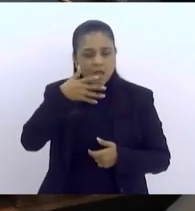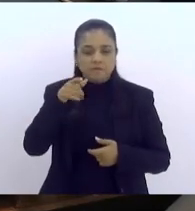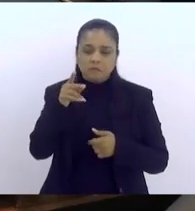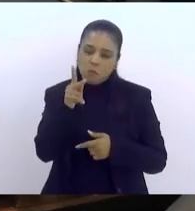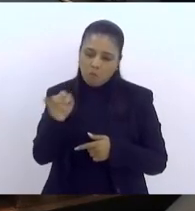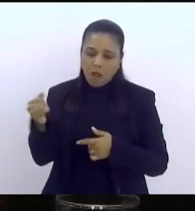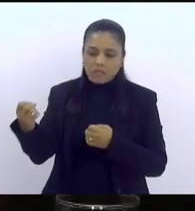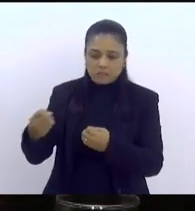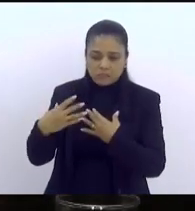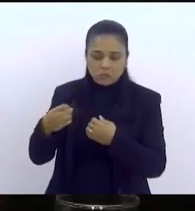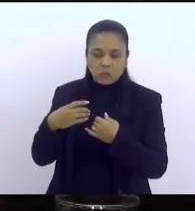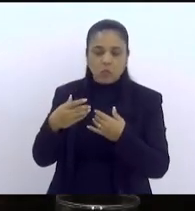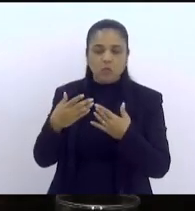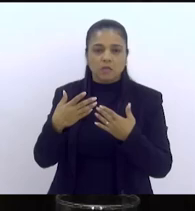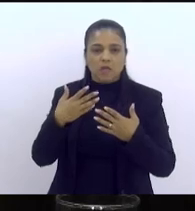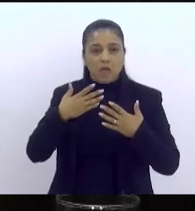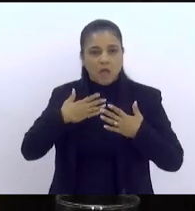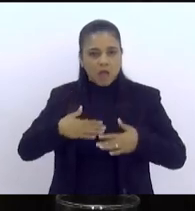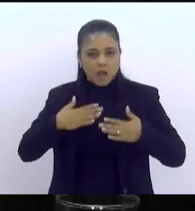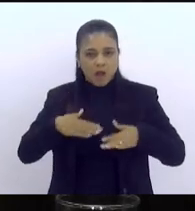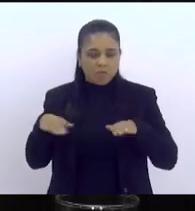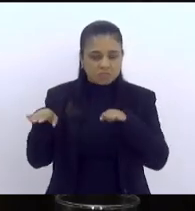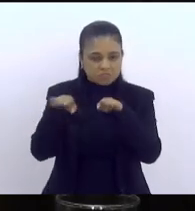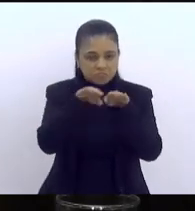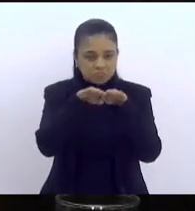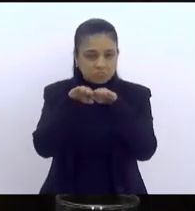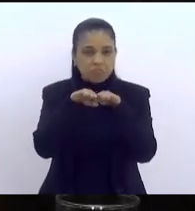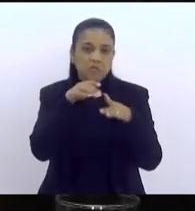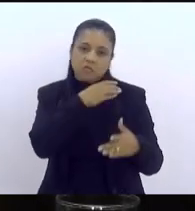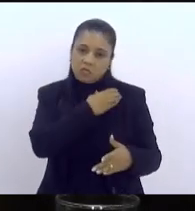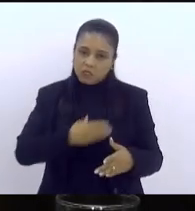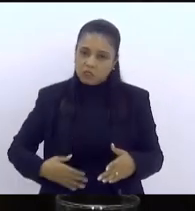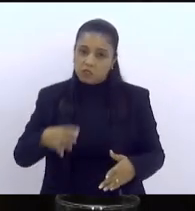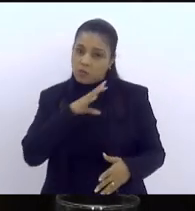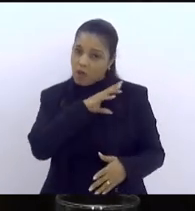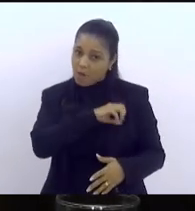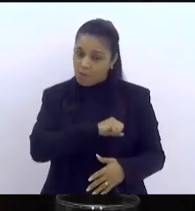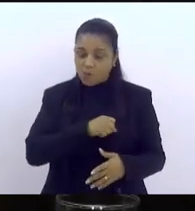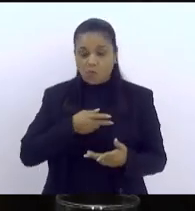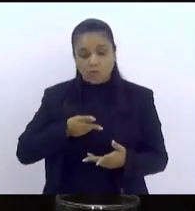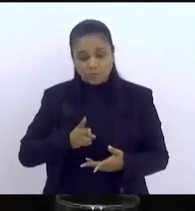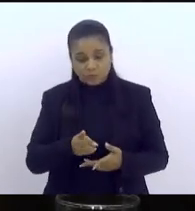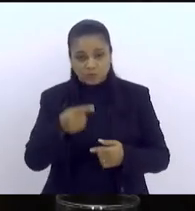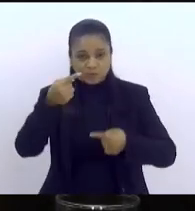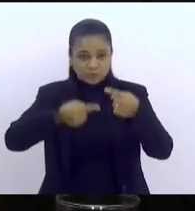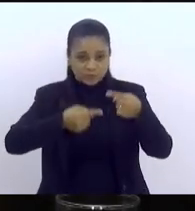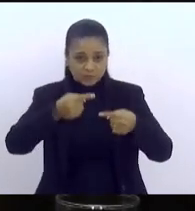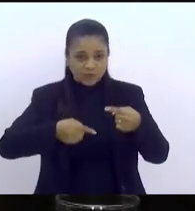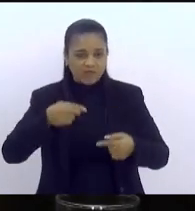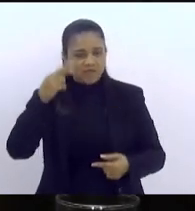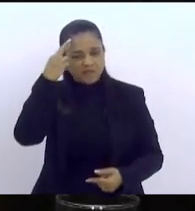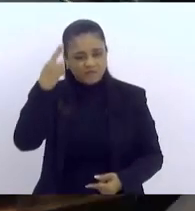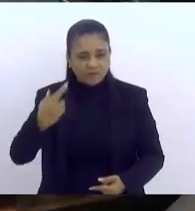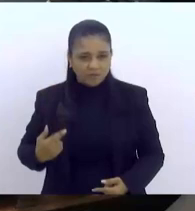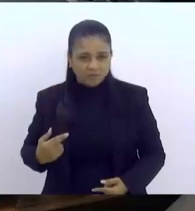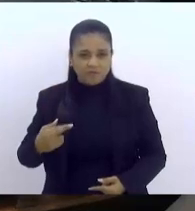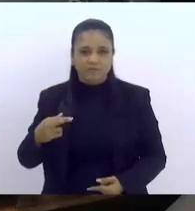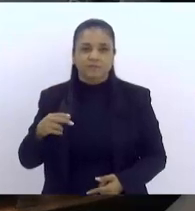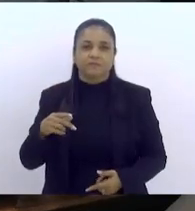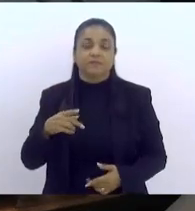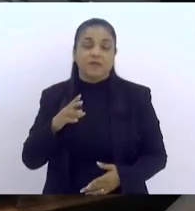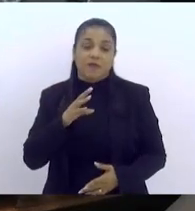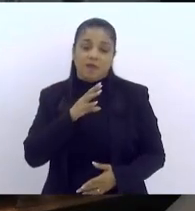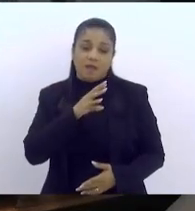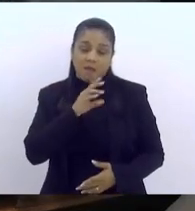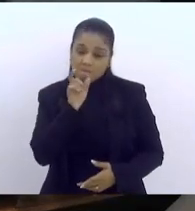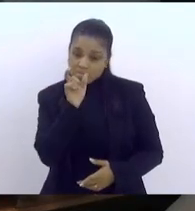pacificação é o melhor caminho e que Cristo é amor. Mas, continuando a discussão, deputada Renata Souza, por gentileza. Falando em amor,